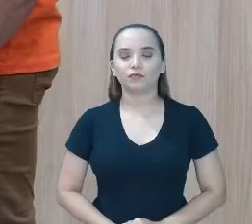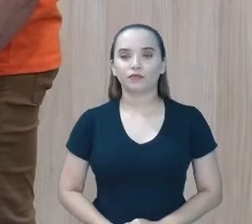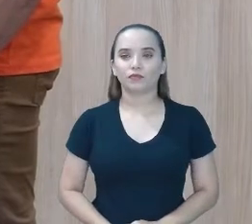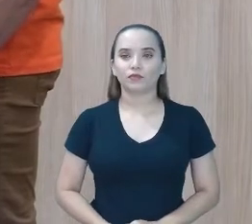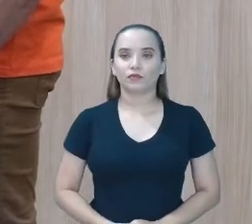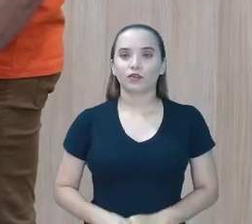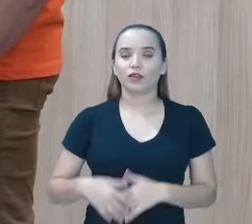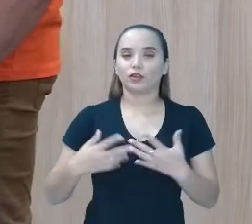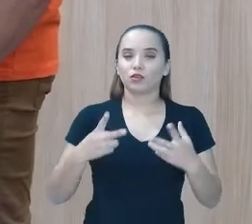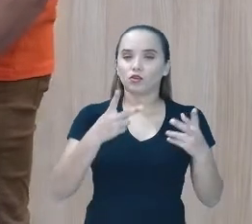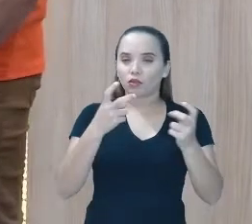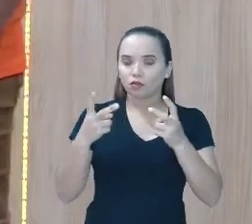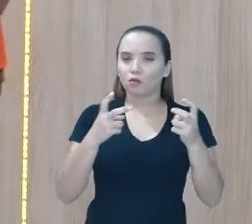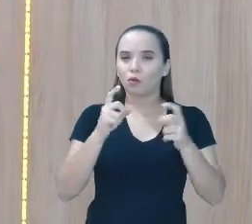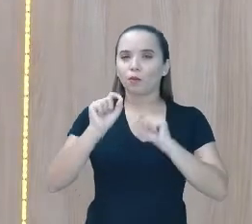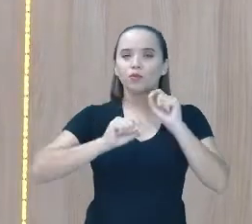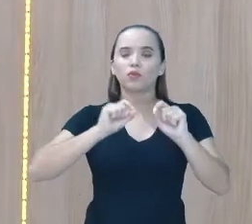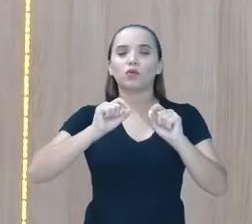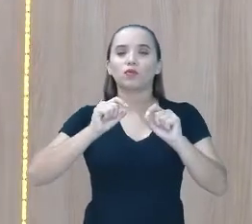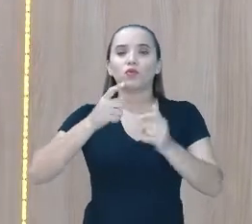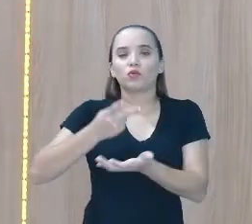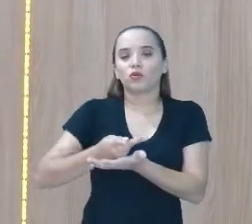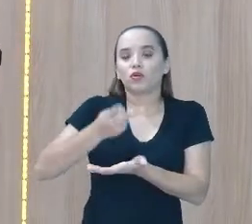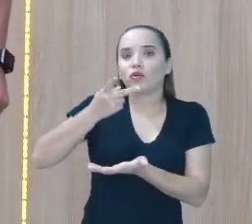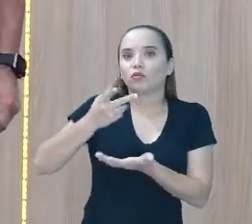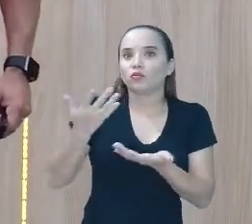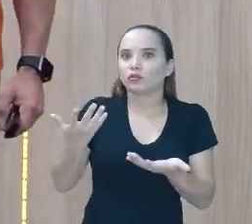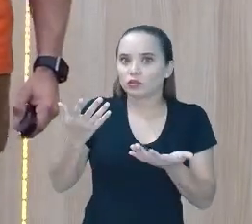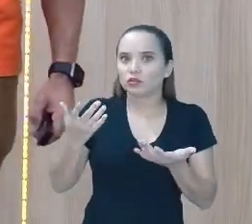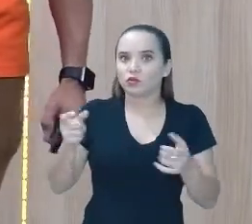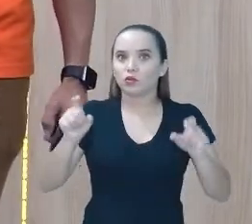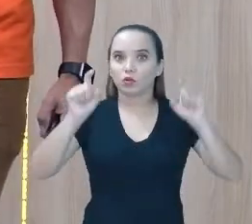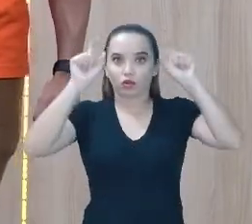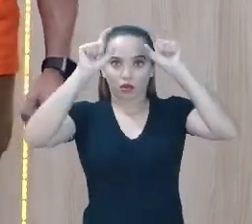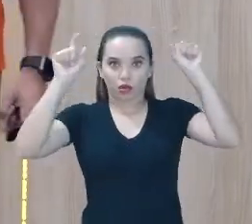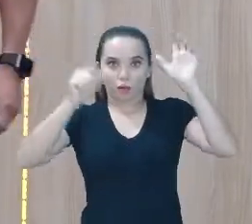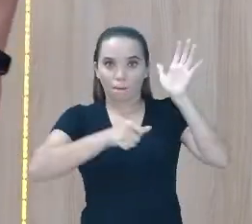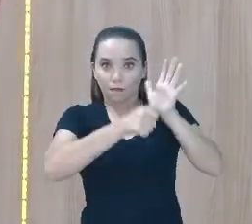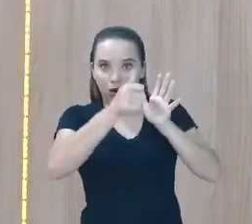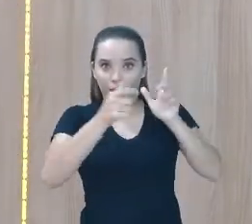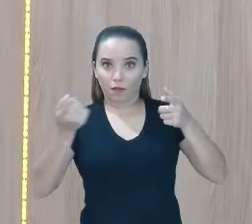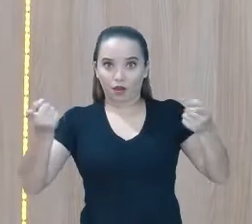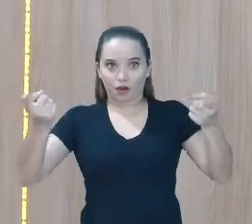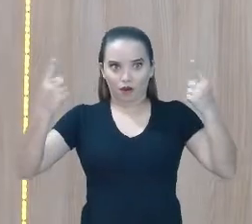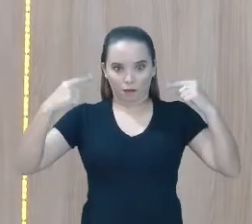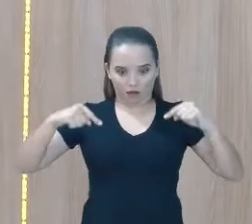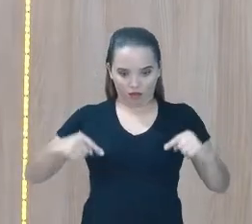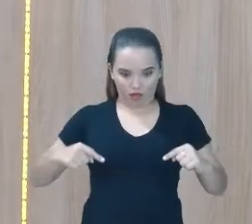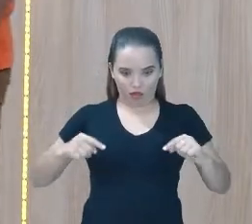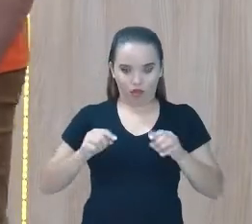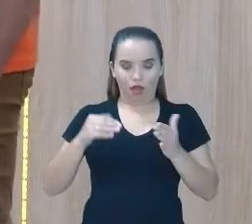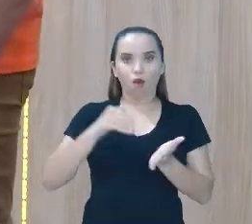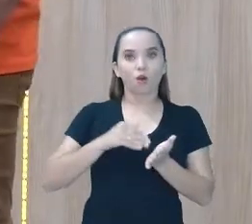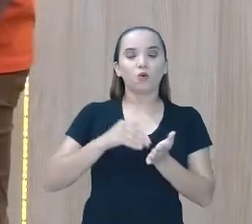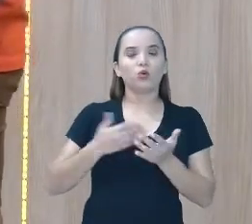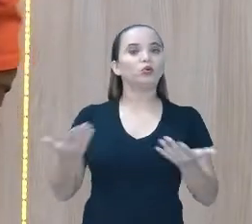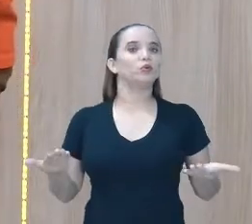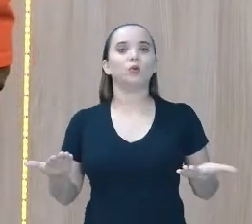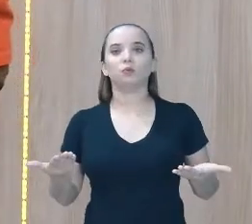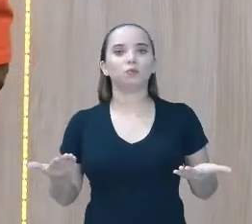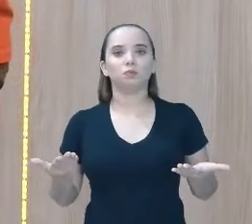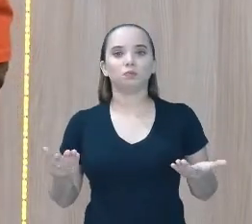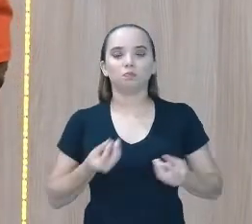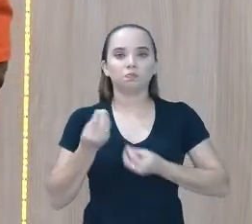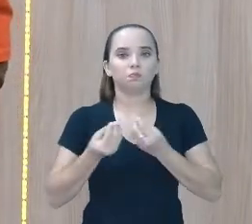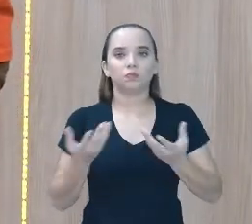certo? Então, observe o que foi que aconteceu aí da primeira linha para a última linha, tá?